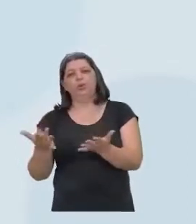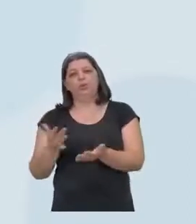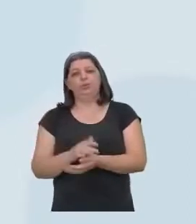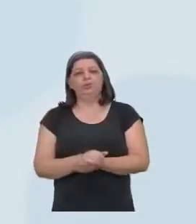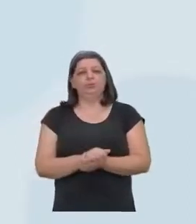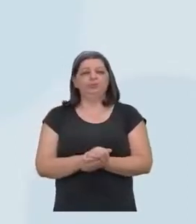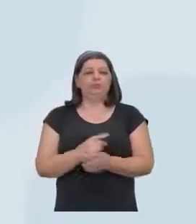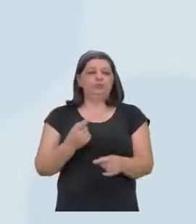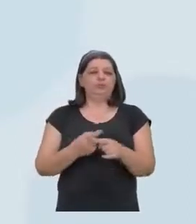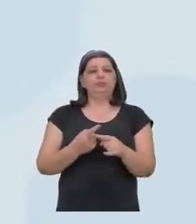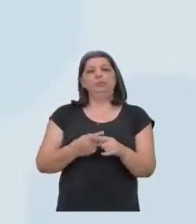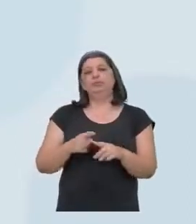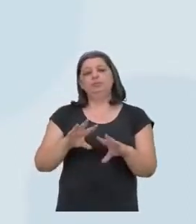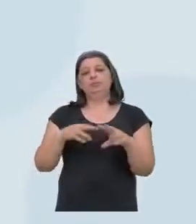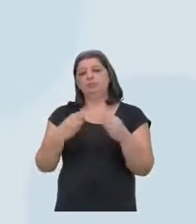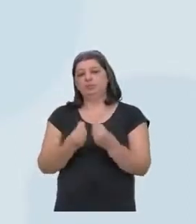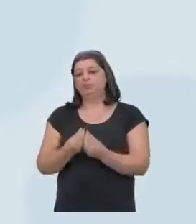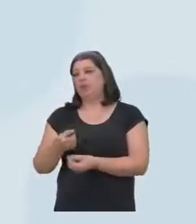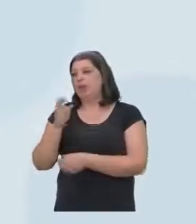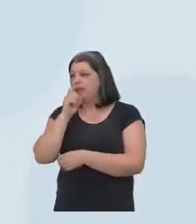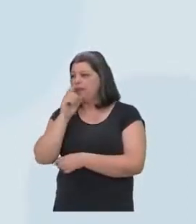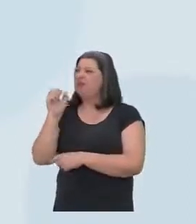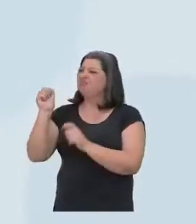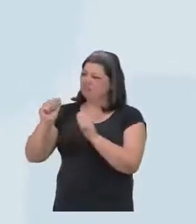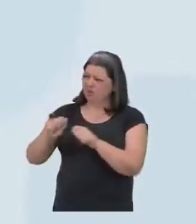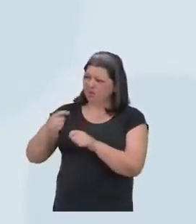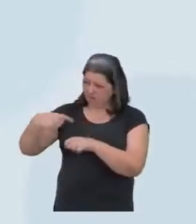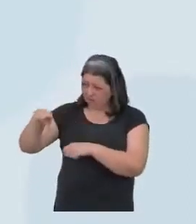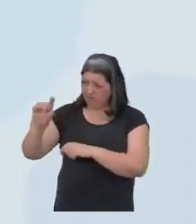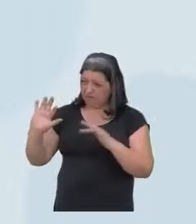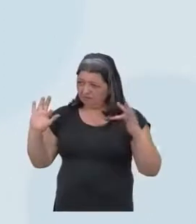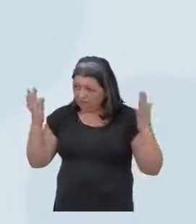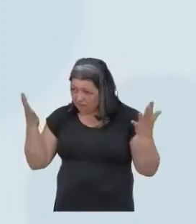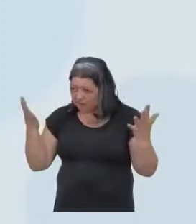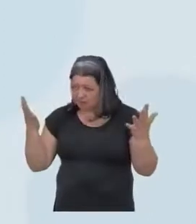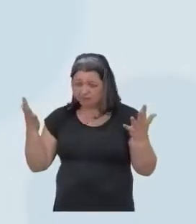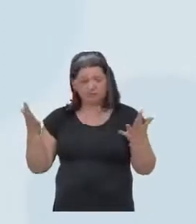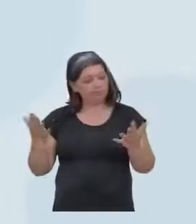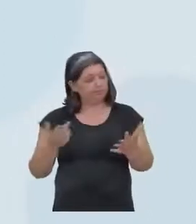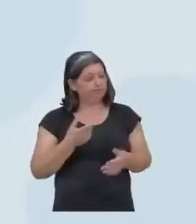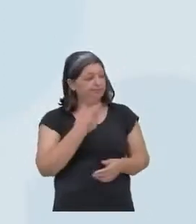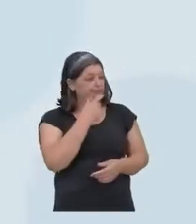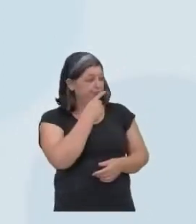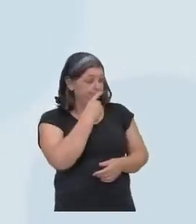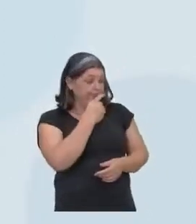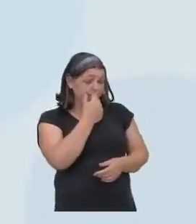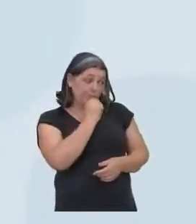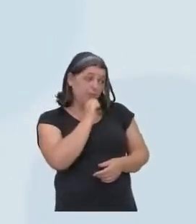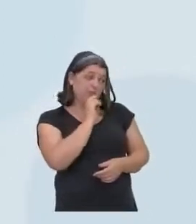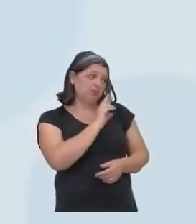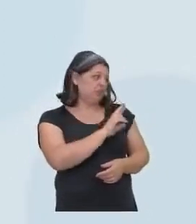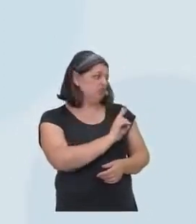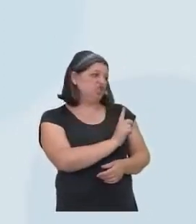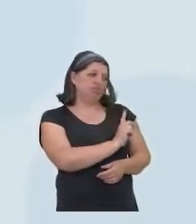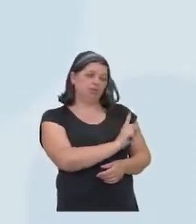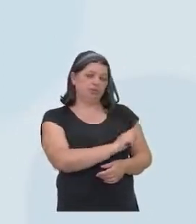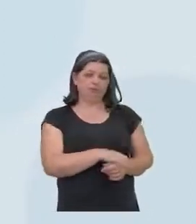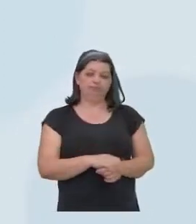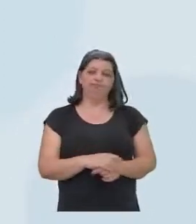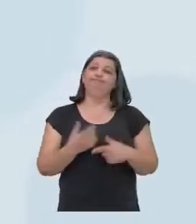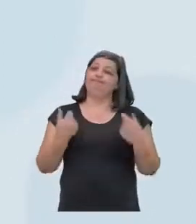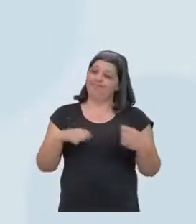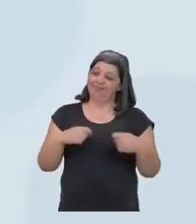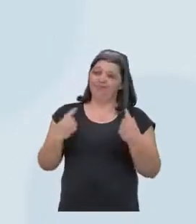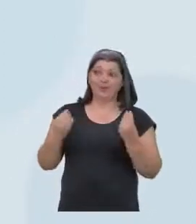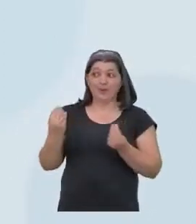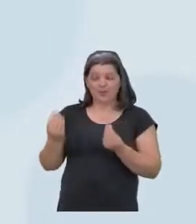Ou familiares, mãe, posso ir para aquela festa? Filho, não pode. Opinião todo mundo tem, né? Argumenta com a sua mãe, convence ela. Isso também é difícil,